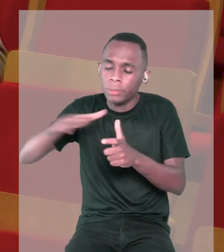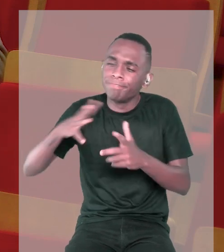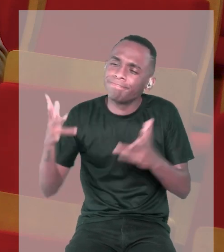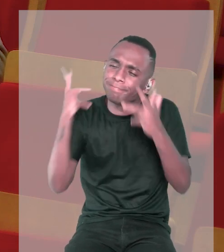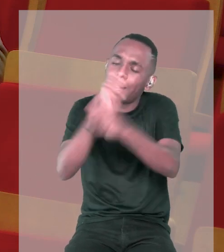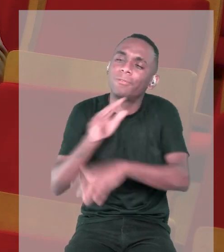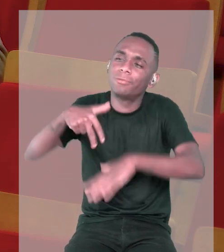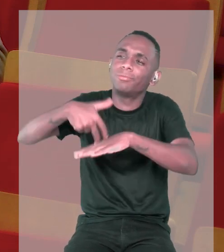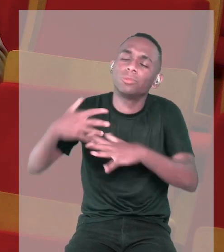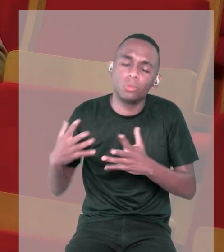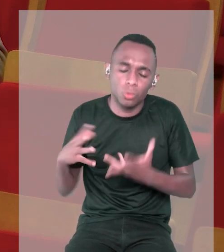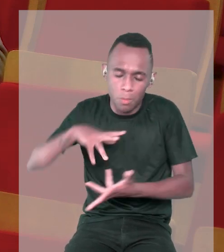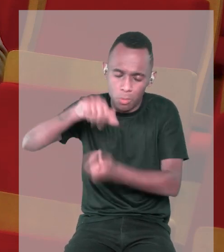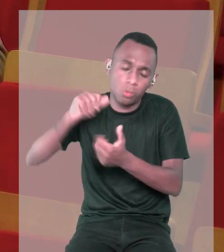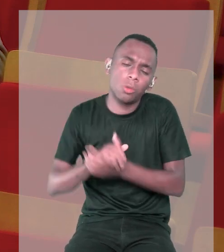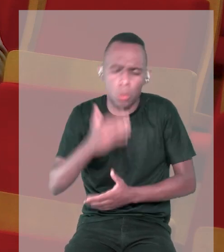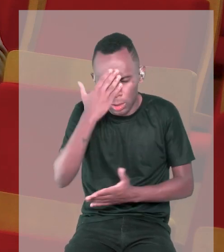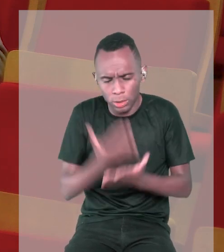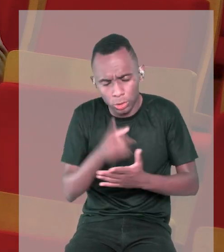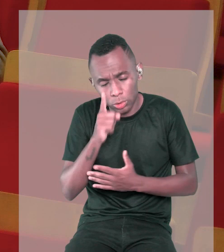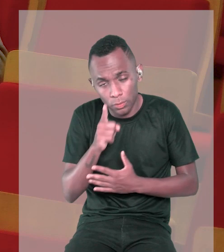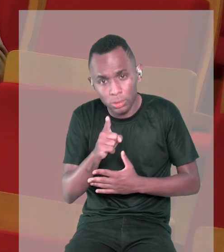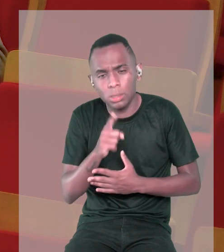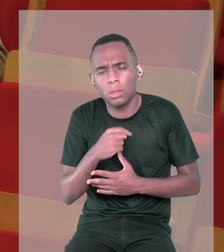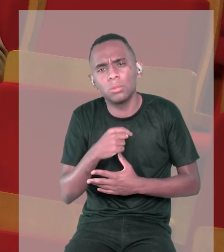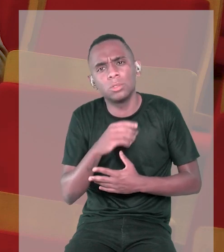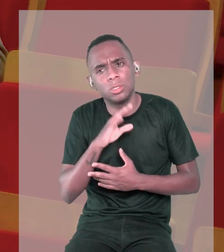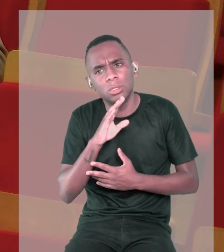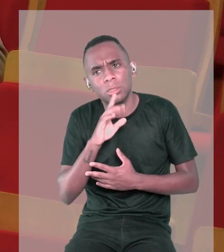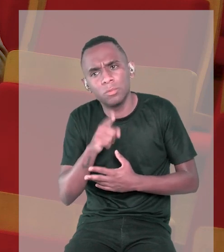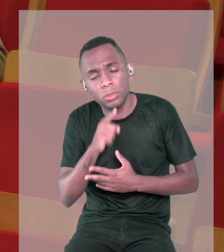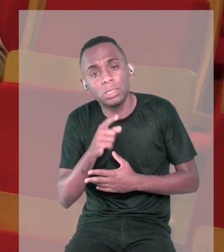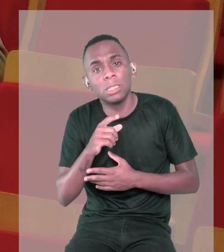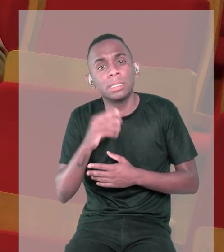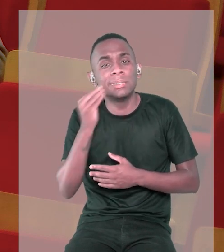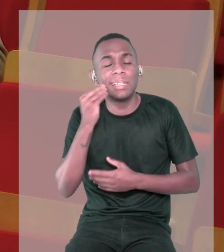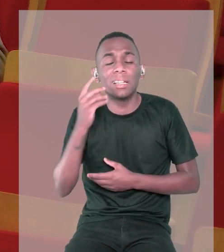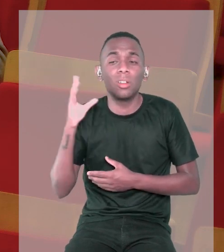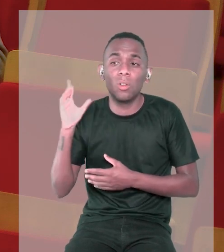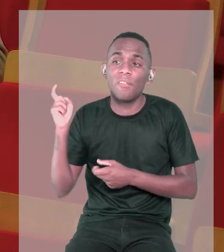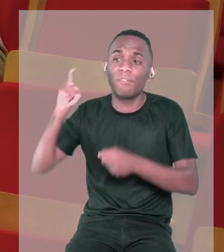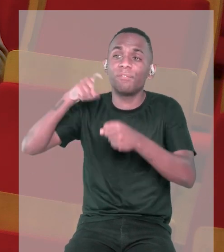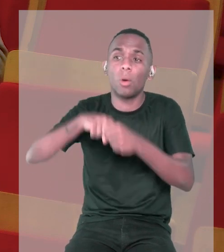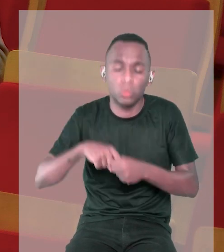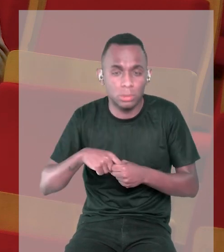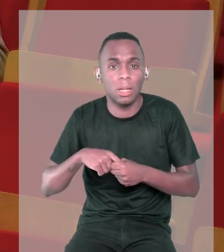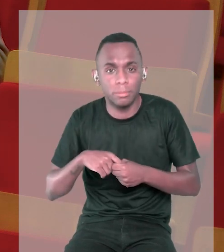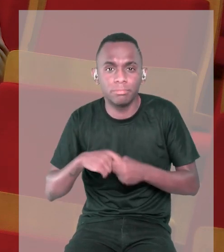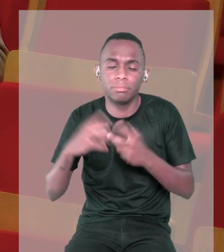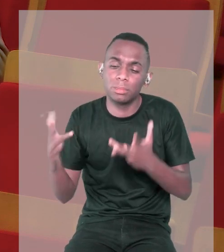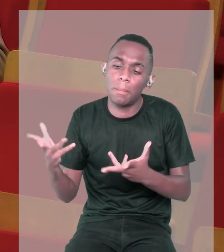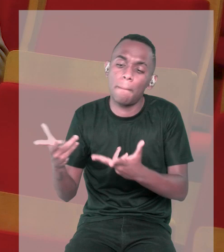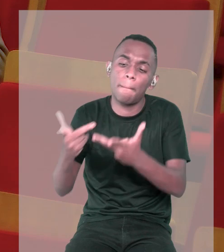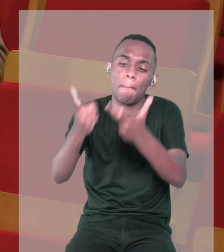estava recuperando esse maravilhamento que deve existir no nosso estar no mundo. Né? É isso que eu